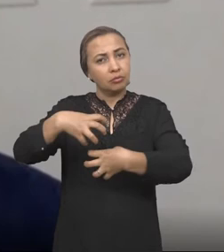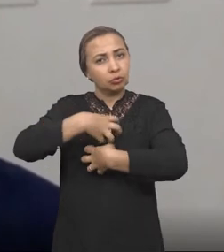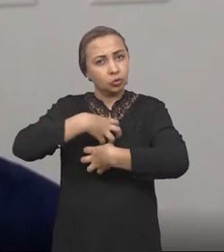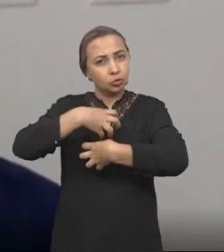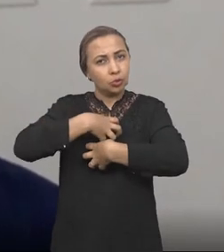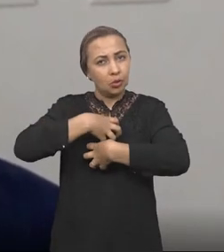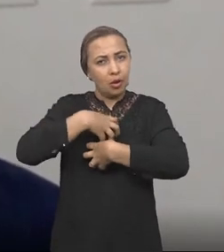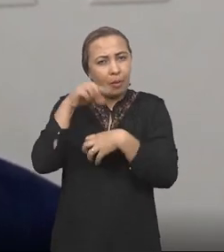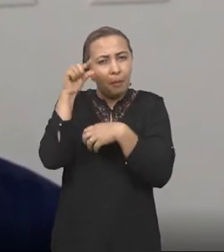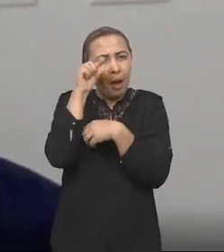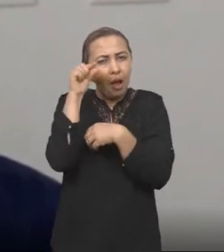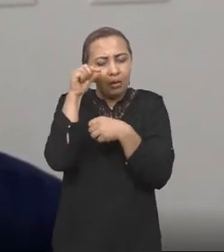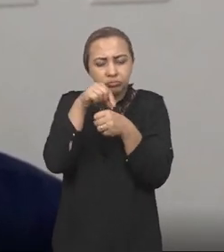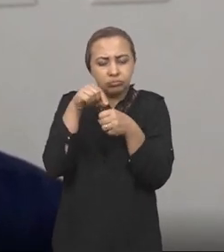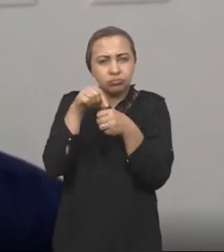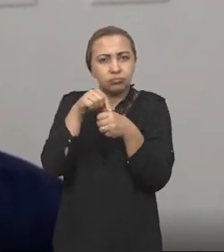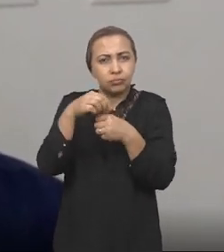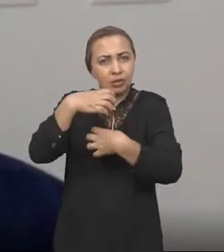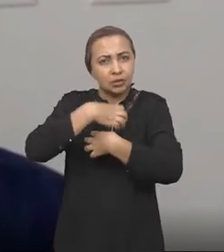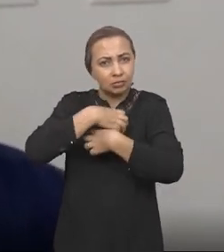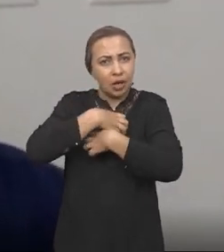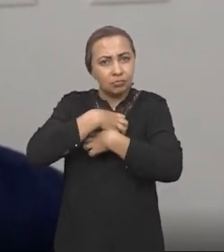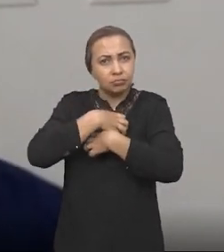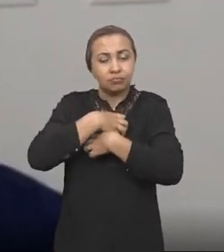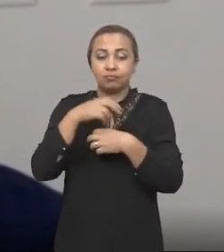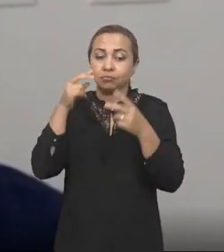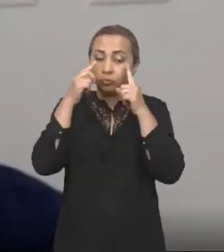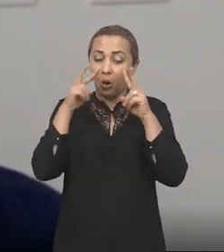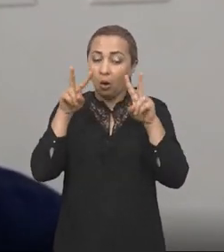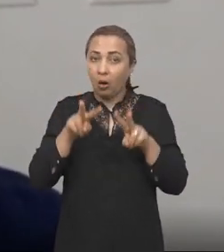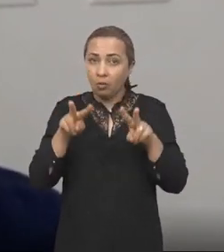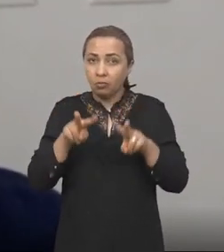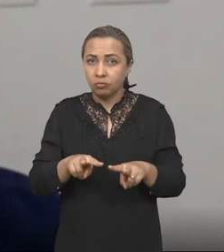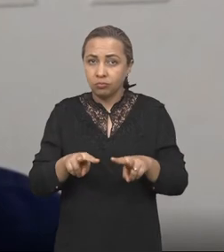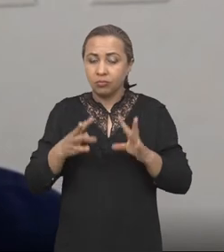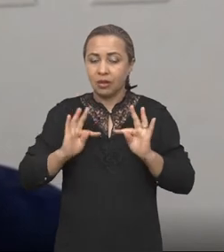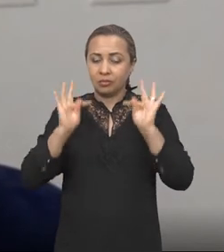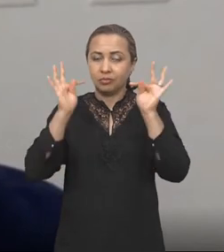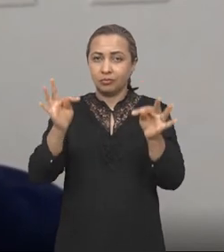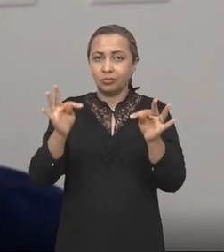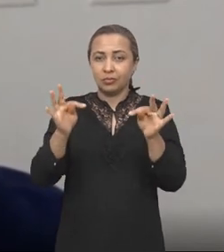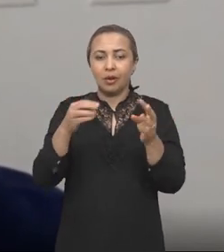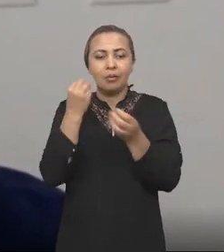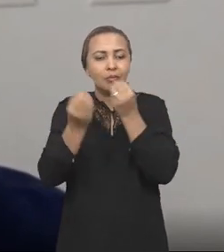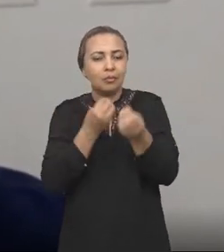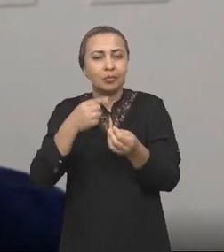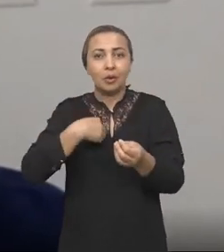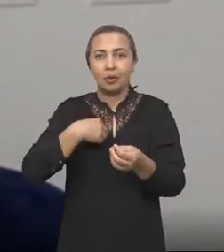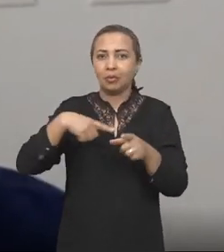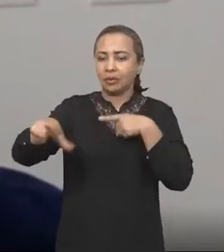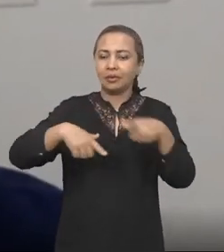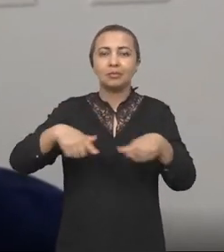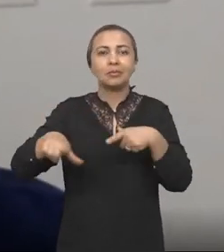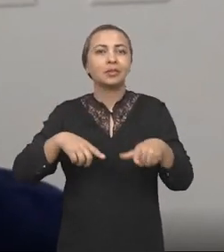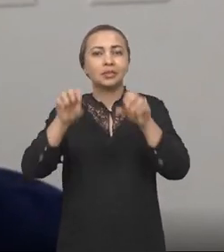imagina microsensores, e esses sensores, né, óticos, na época eu pensei, ok, como eu estou trabalhando, né,